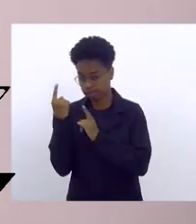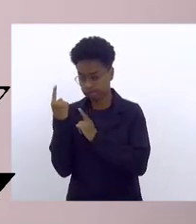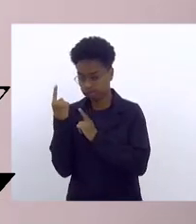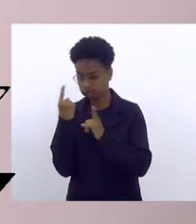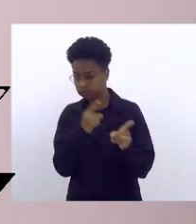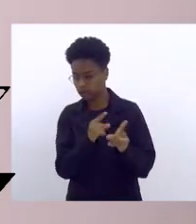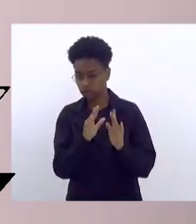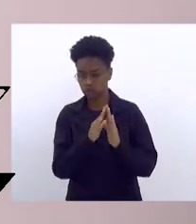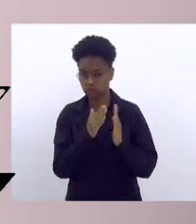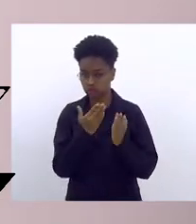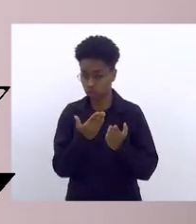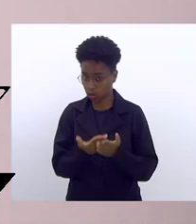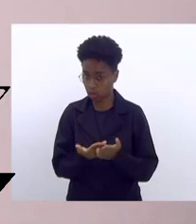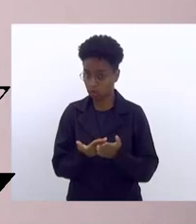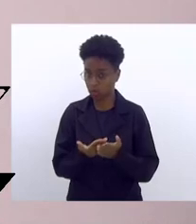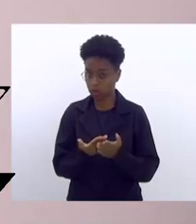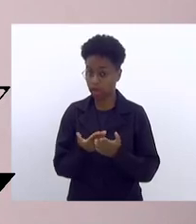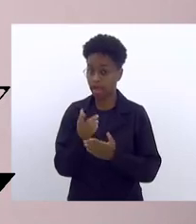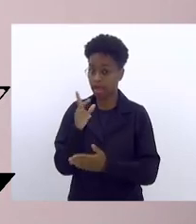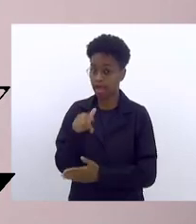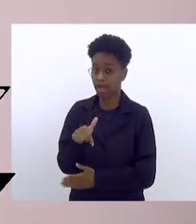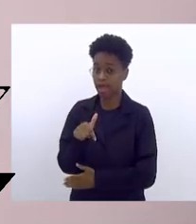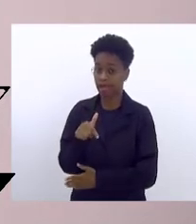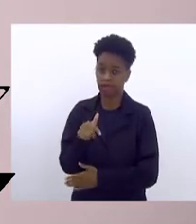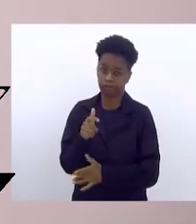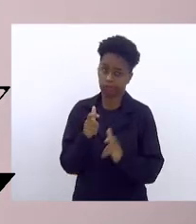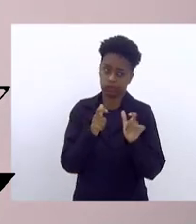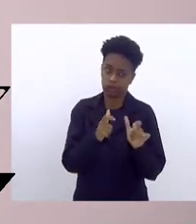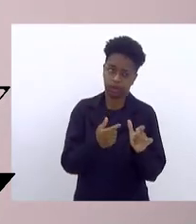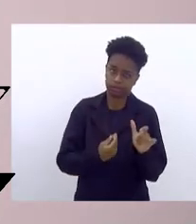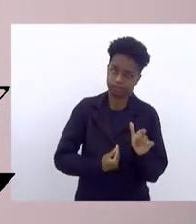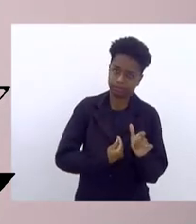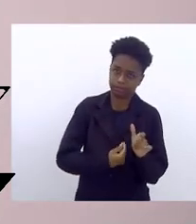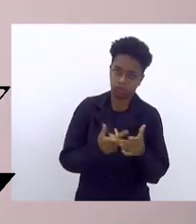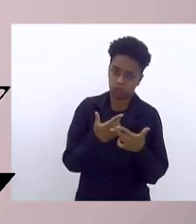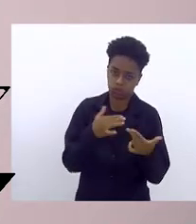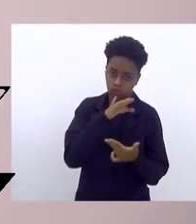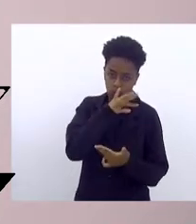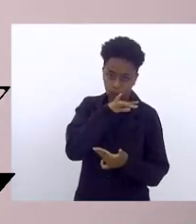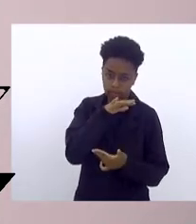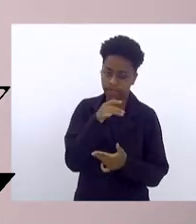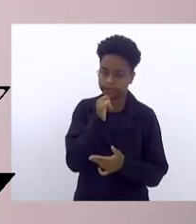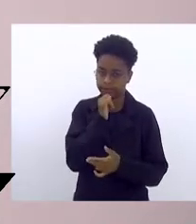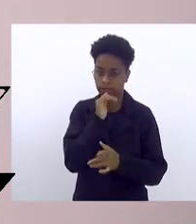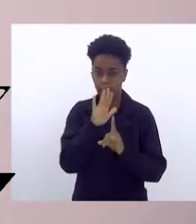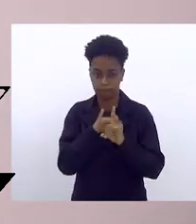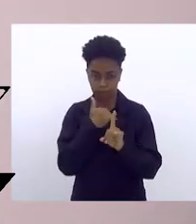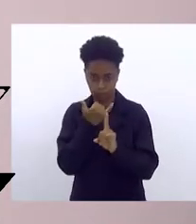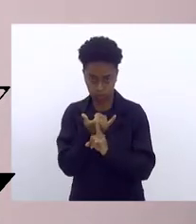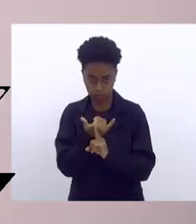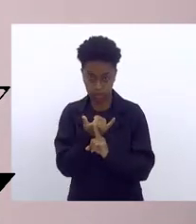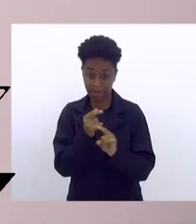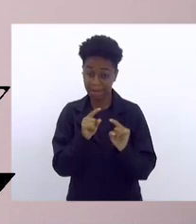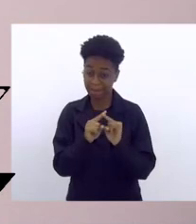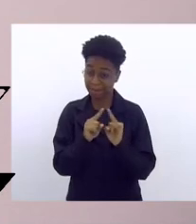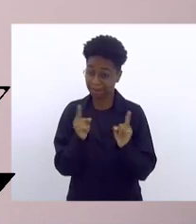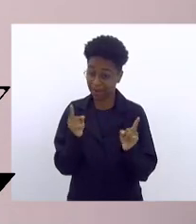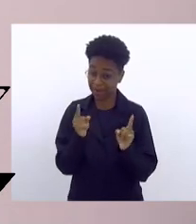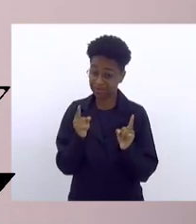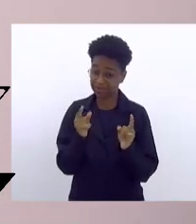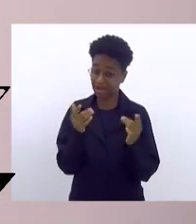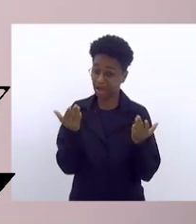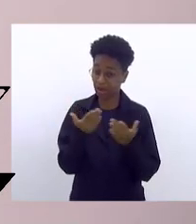a escola que teria sido espaço de vivências ruins como o bullying vai tomando um